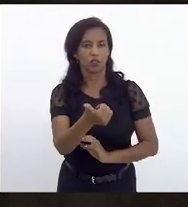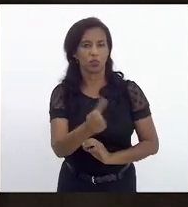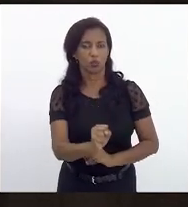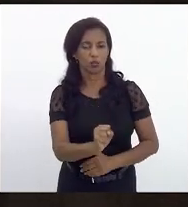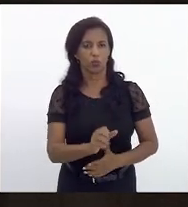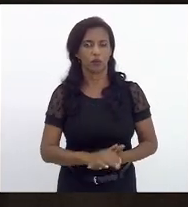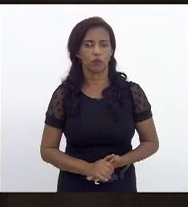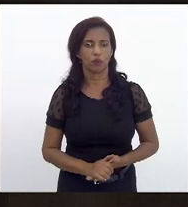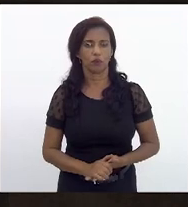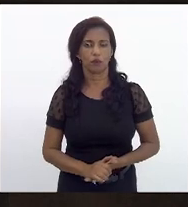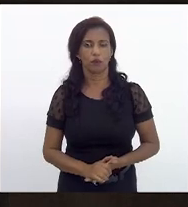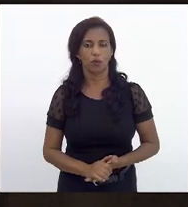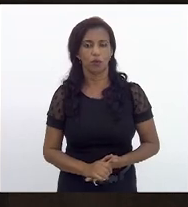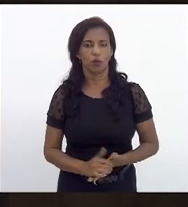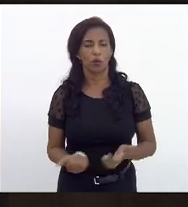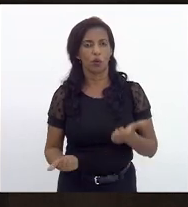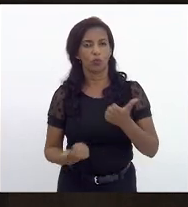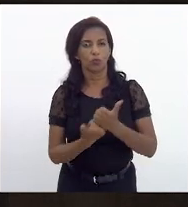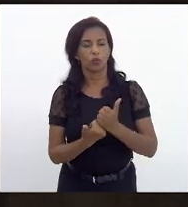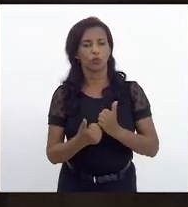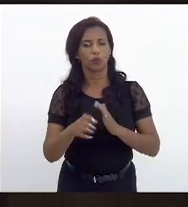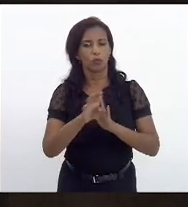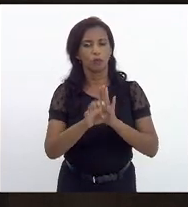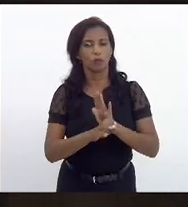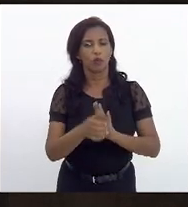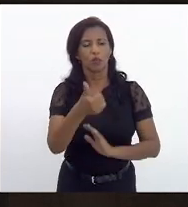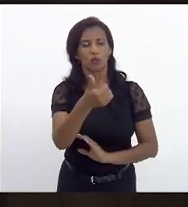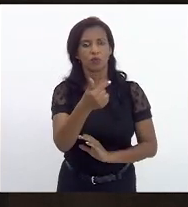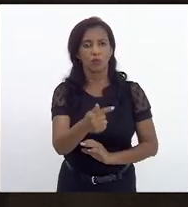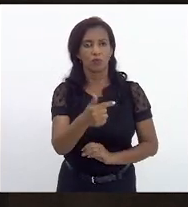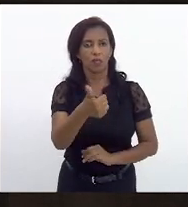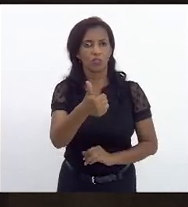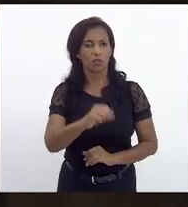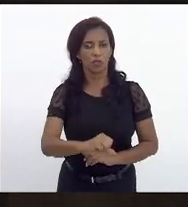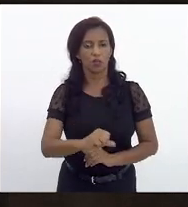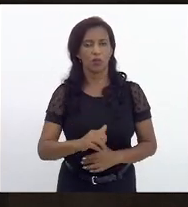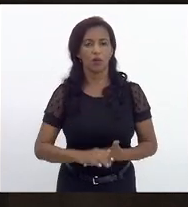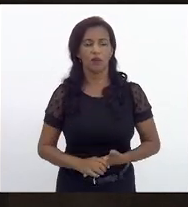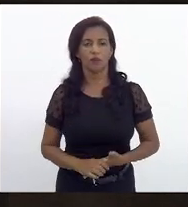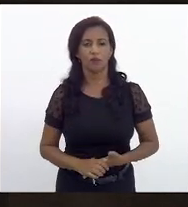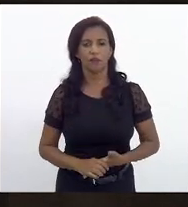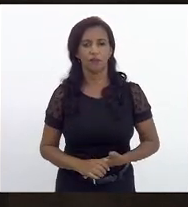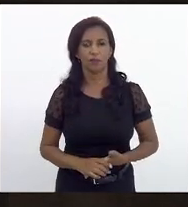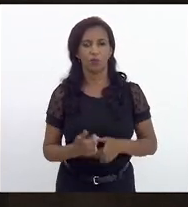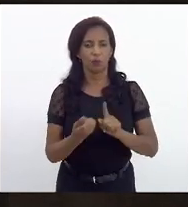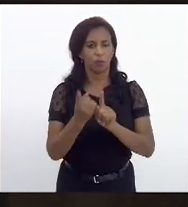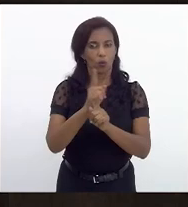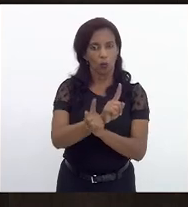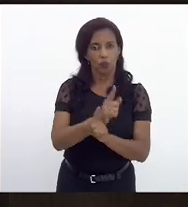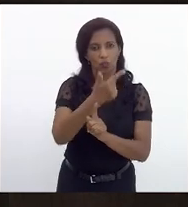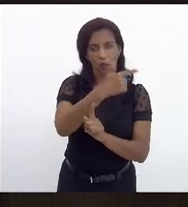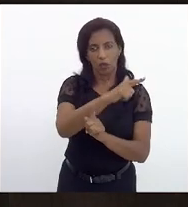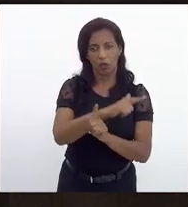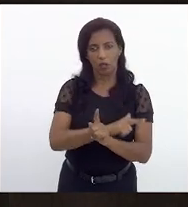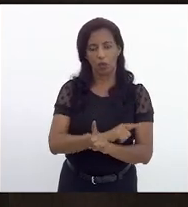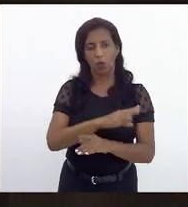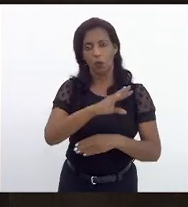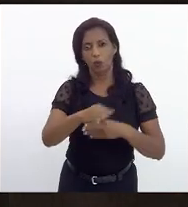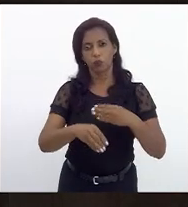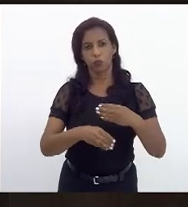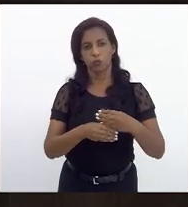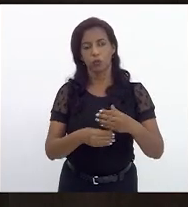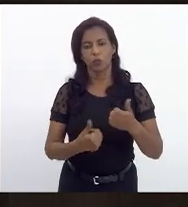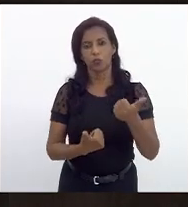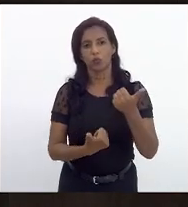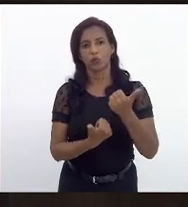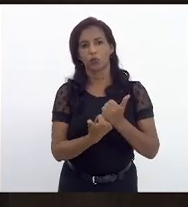18. Favorável com subemendas aglutinativas às emendas 17 e 19. Contrárias às demais emendas, concluindo por